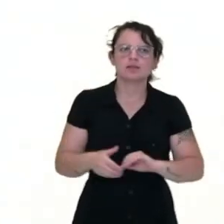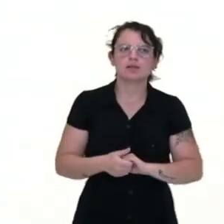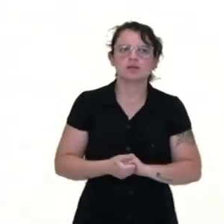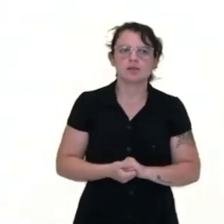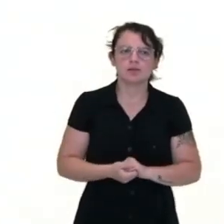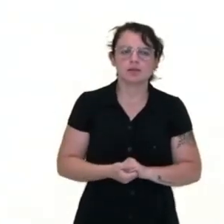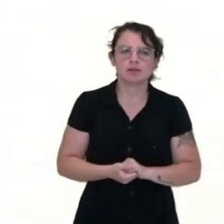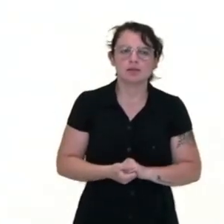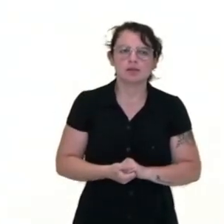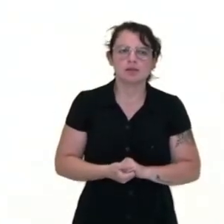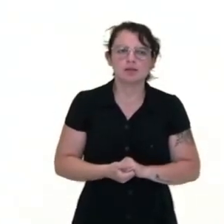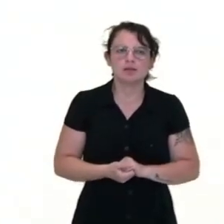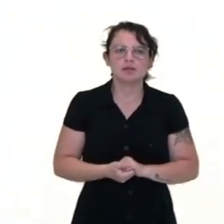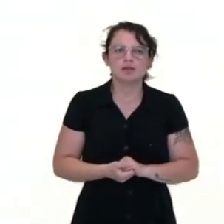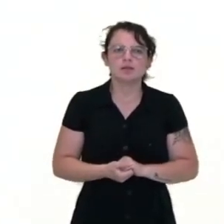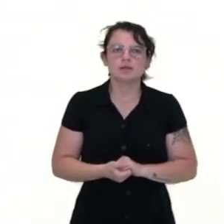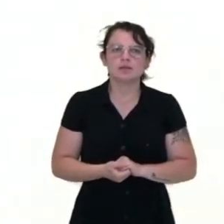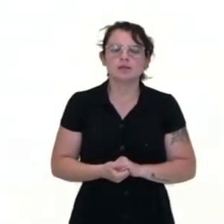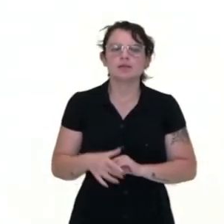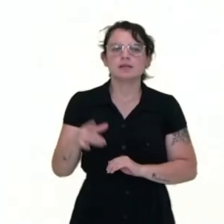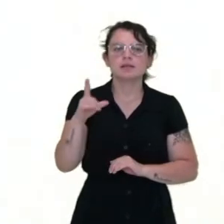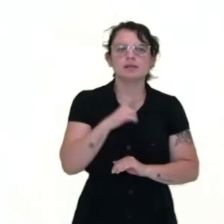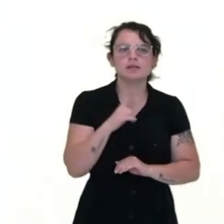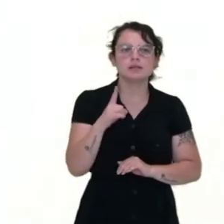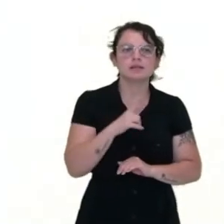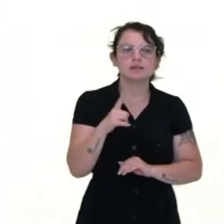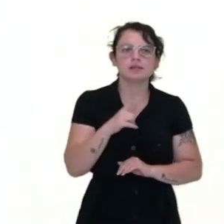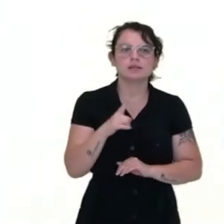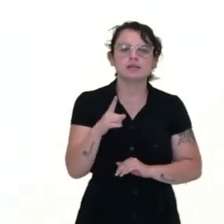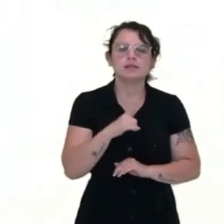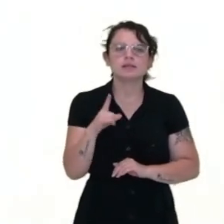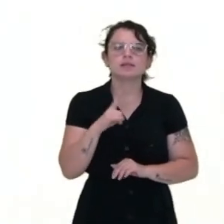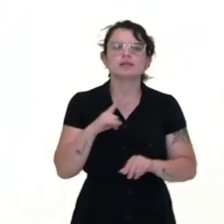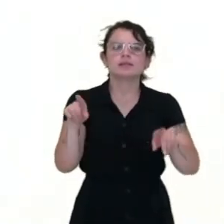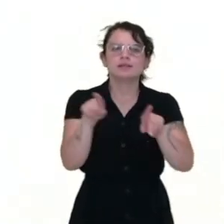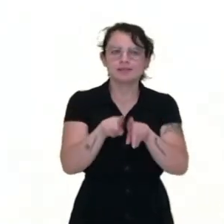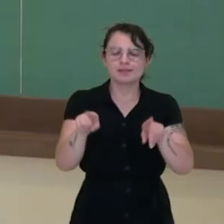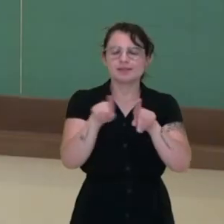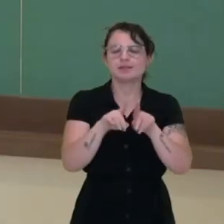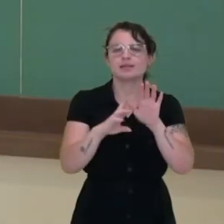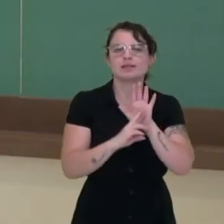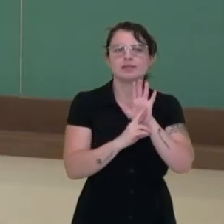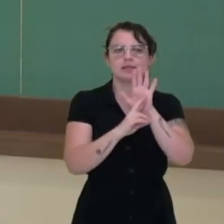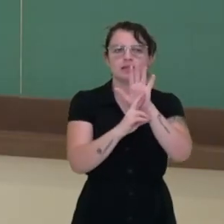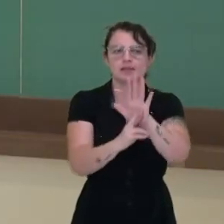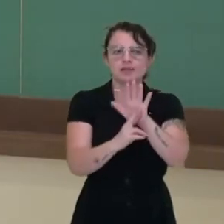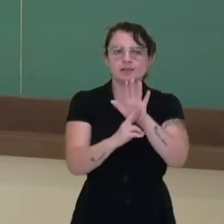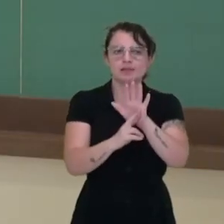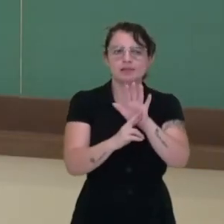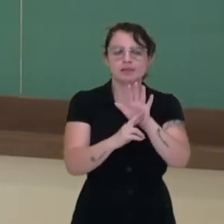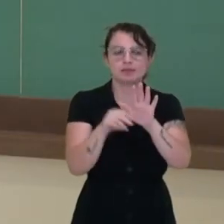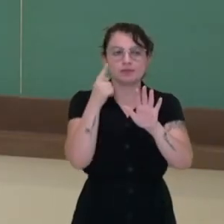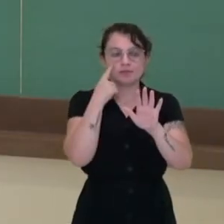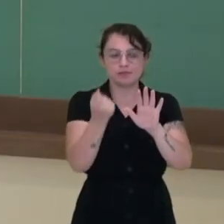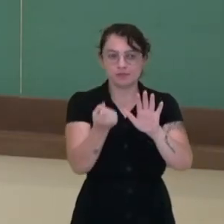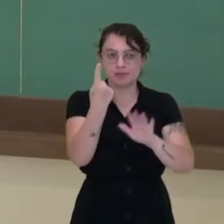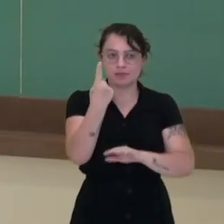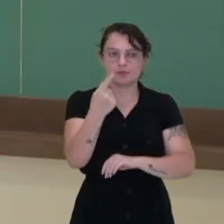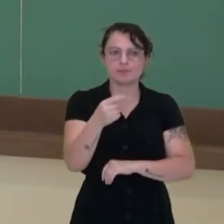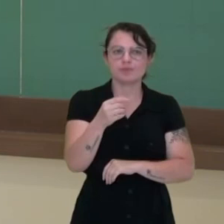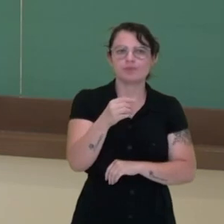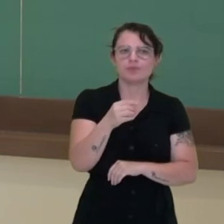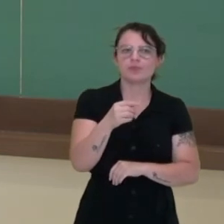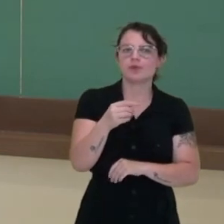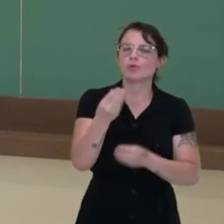a estrutura da substância, e aqui nós temos também a representação da substância. Observe, representação do